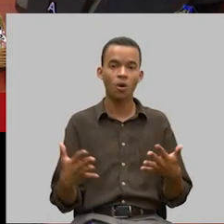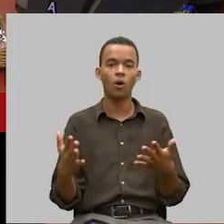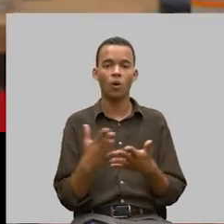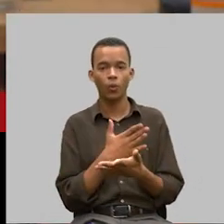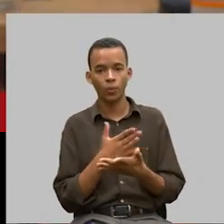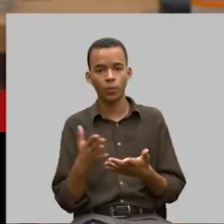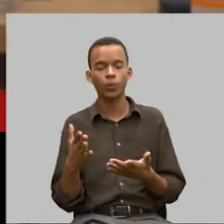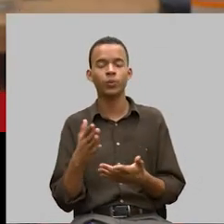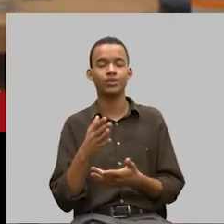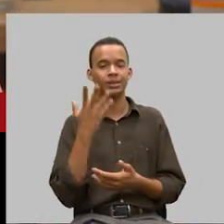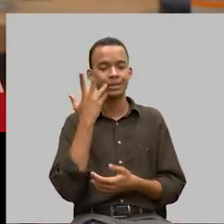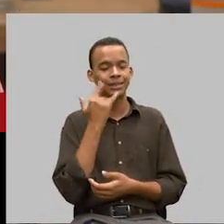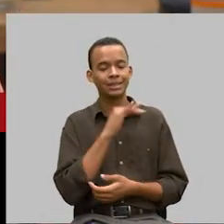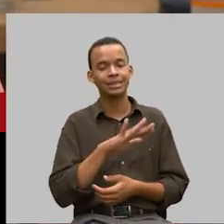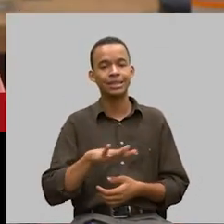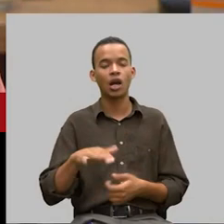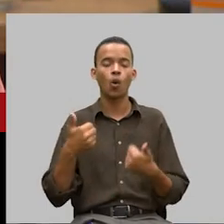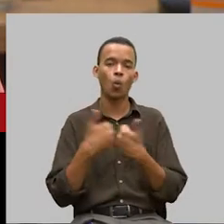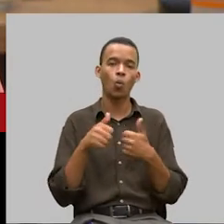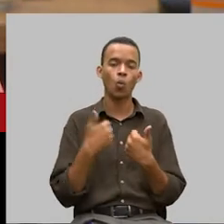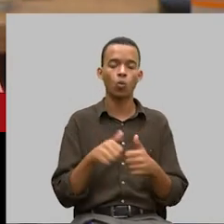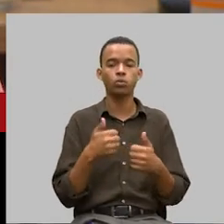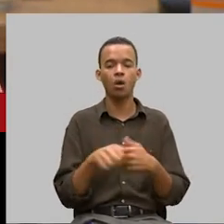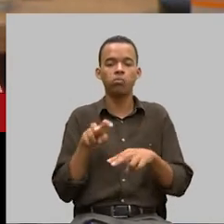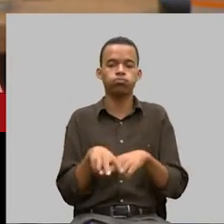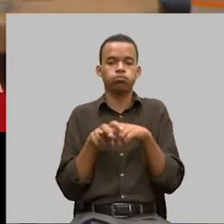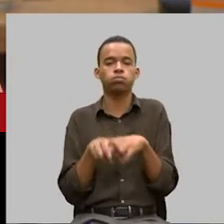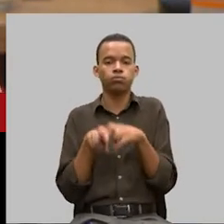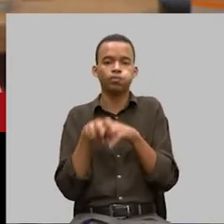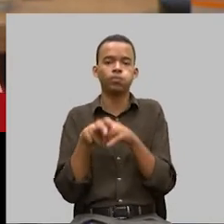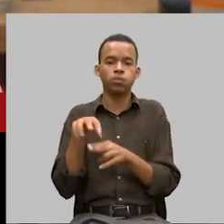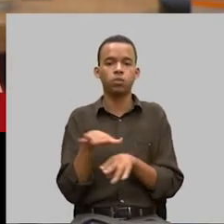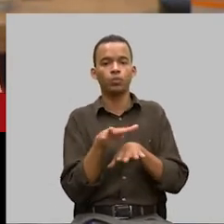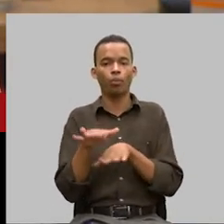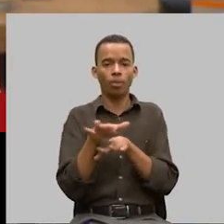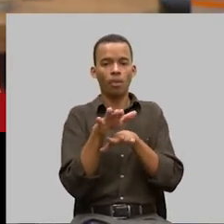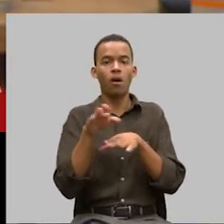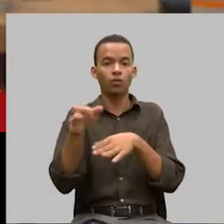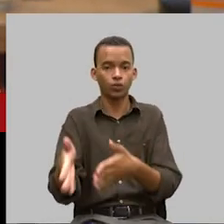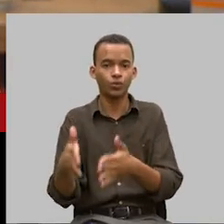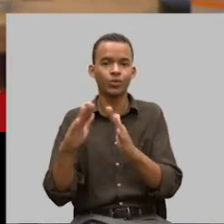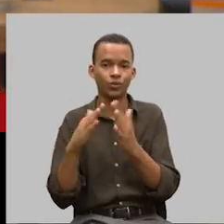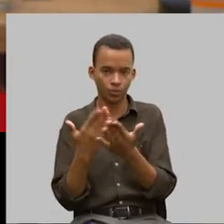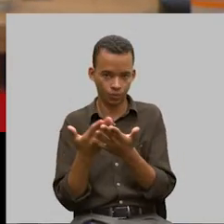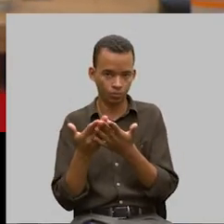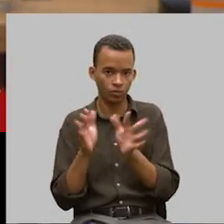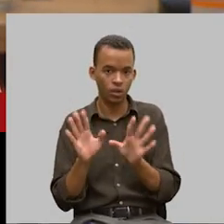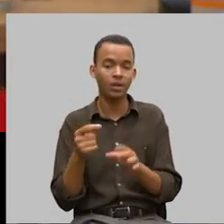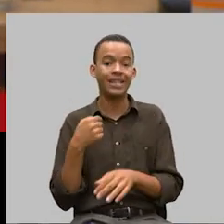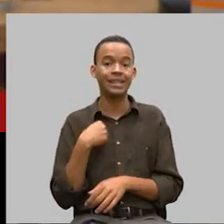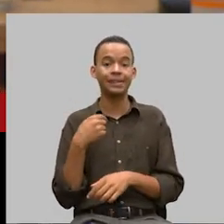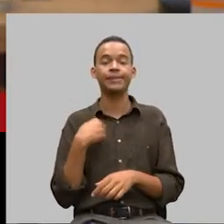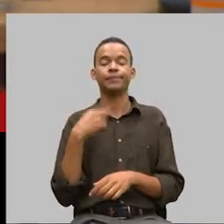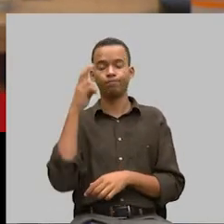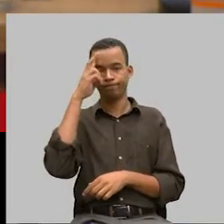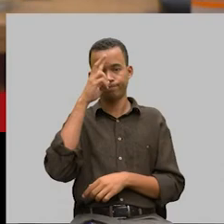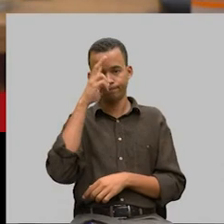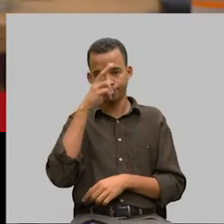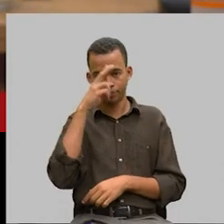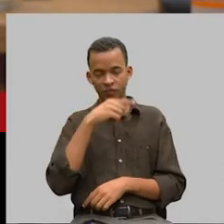ônibus e eu no em uma um seminário de estágio no último tempo Universidade um